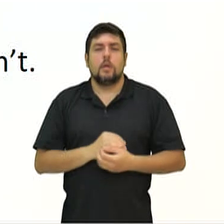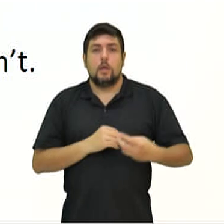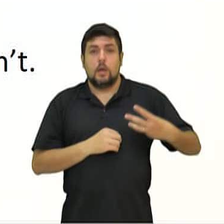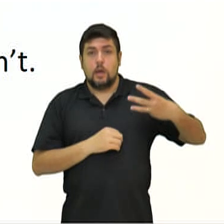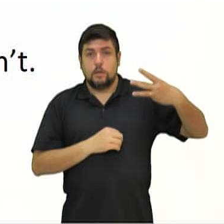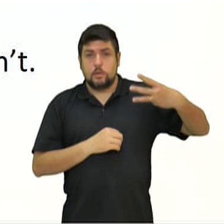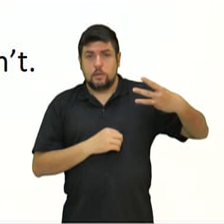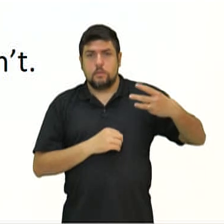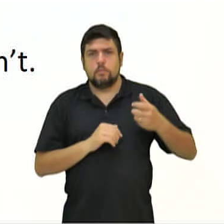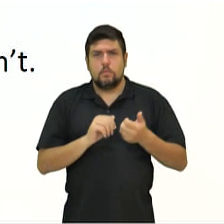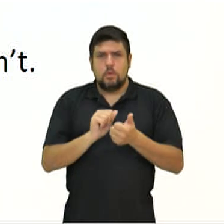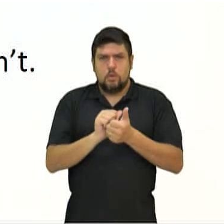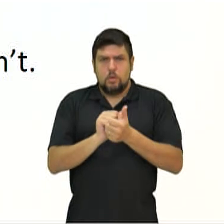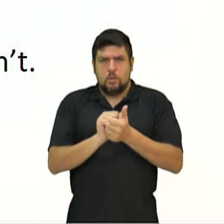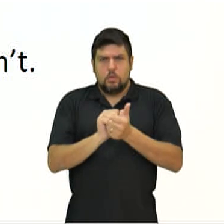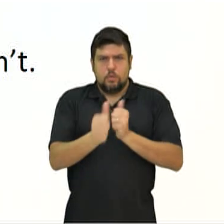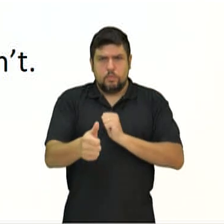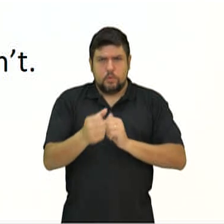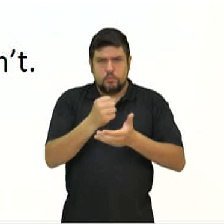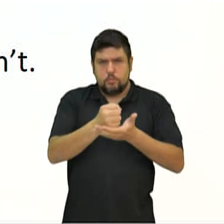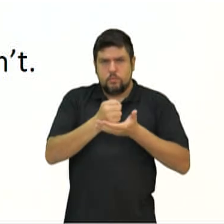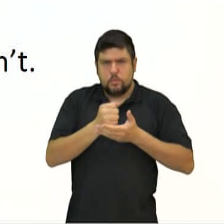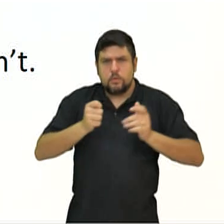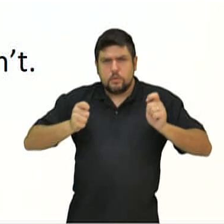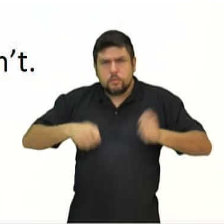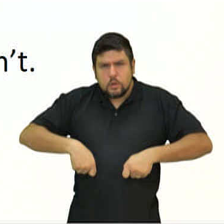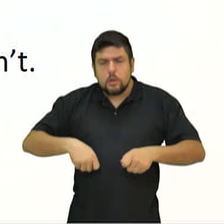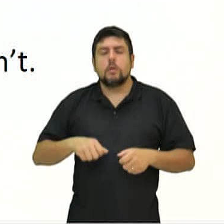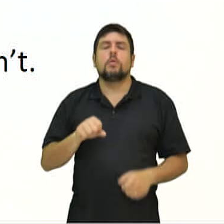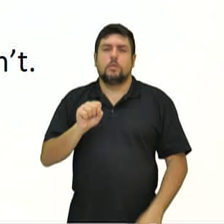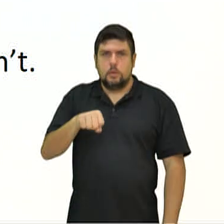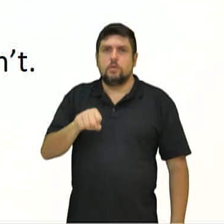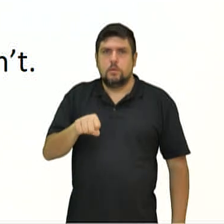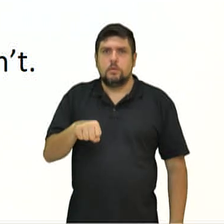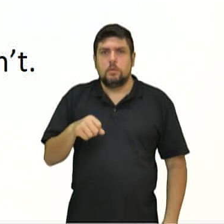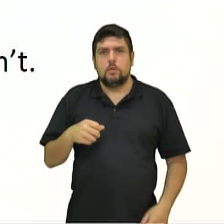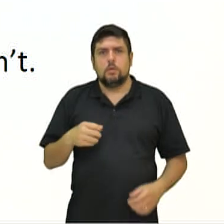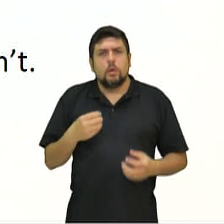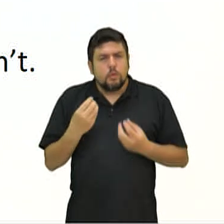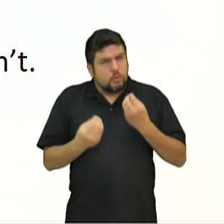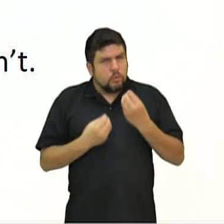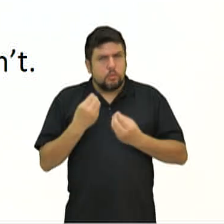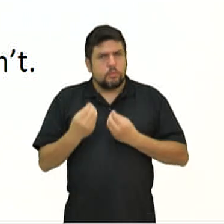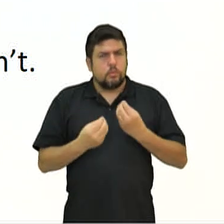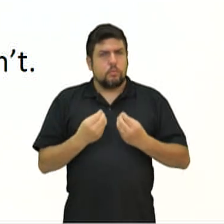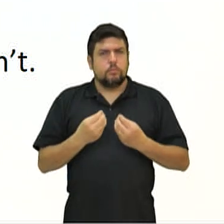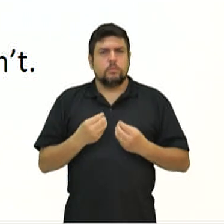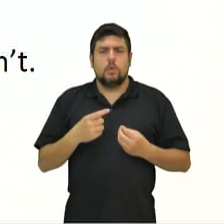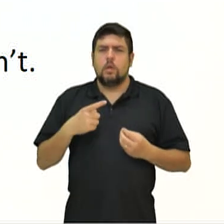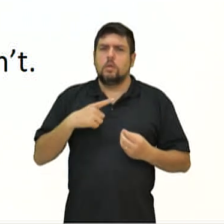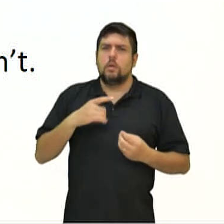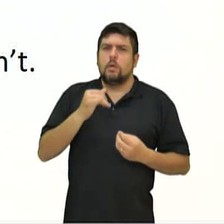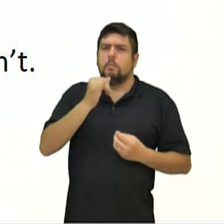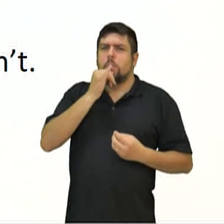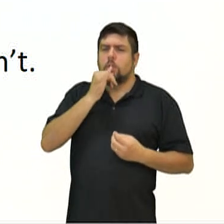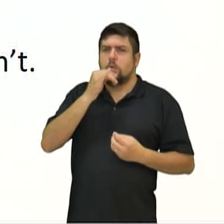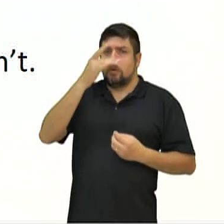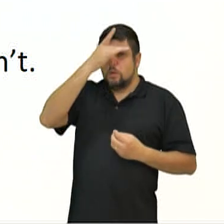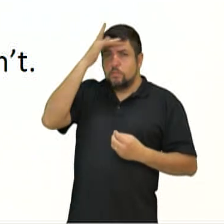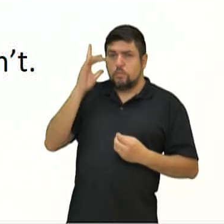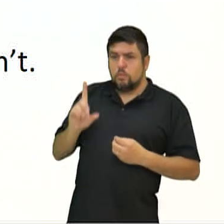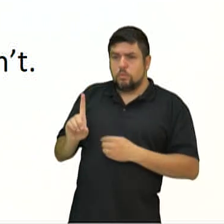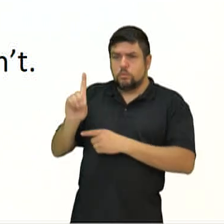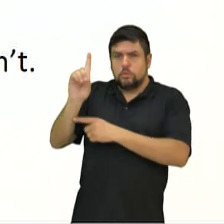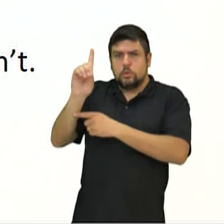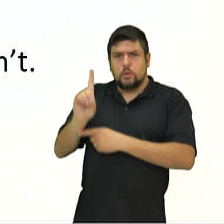os esportes eles podem ajudar, sem sombra de dúvida. Como? Nós já vimos vários exemplos, né? Pessoas com deficiência física, por